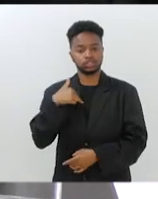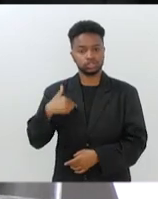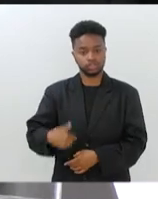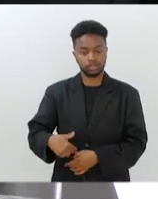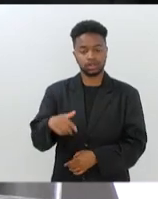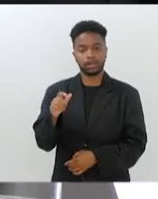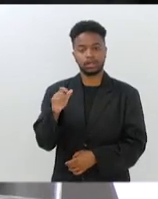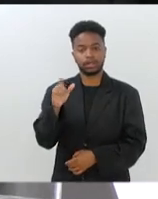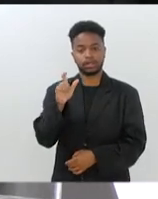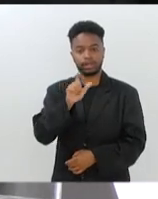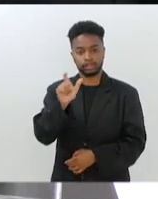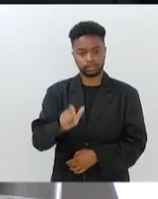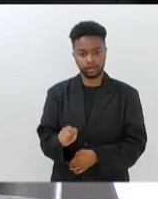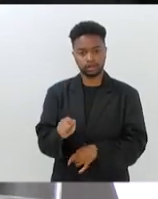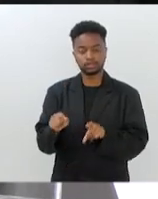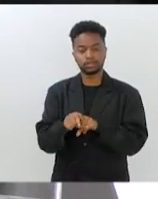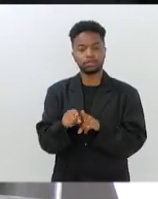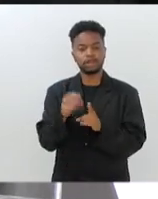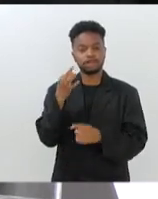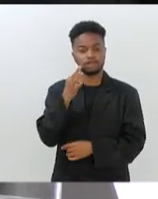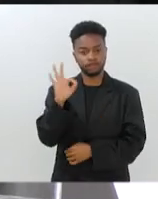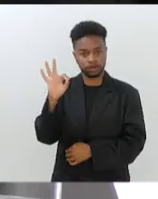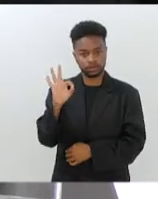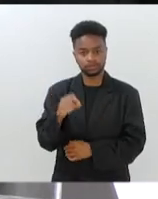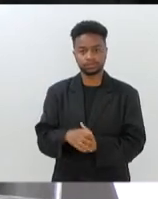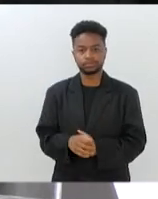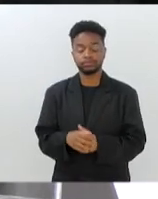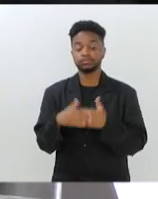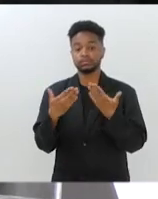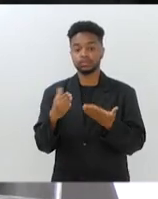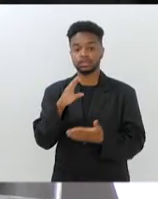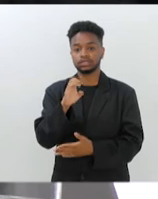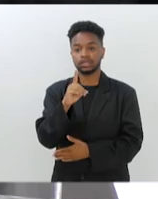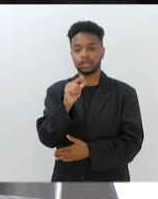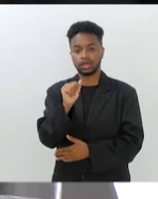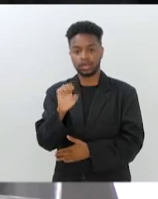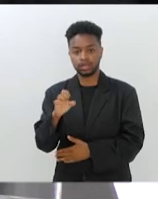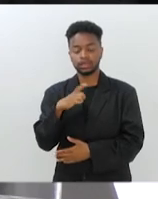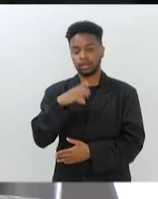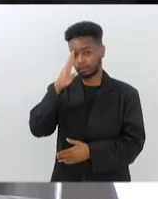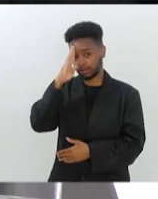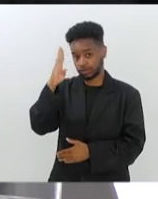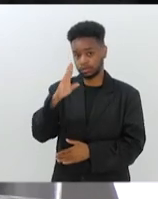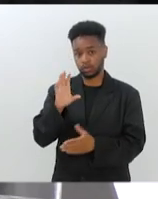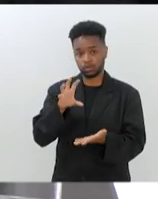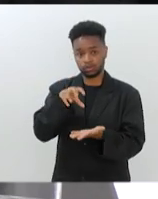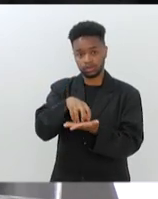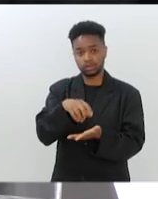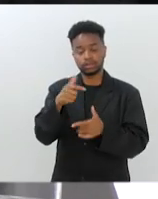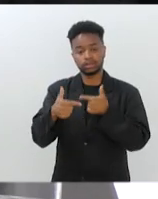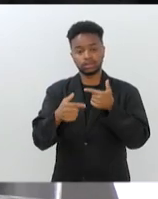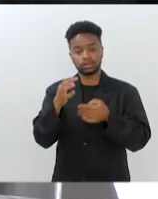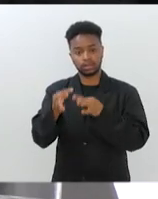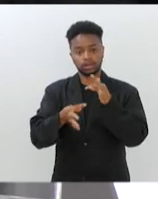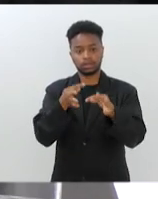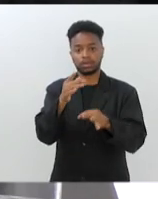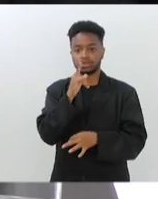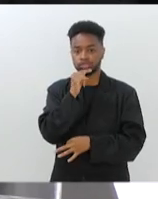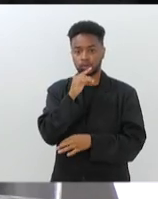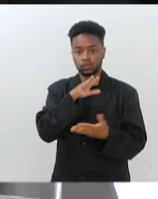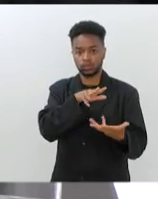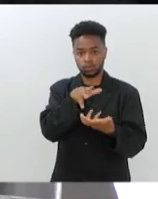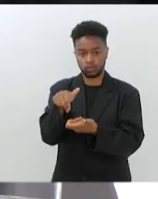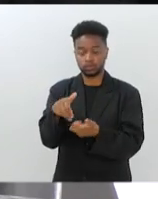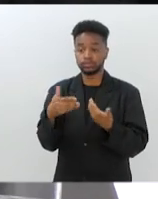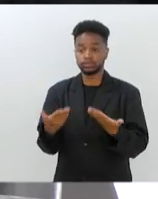a França e tá mostrando a a cedade tem a maior estação de tratamento de água do mundo então ela também tá